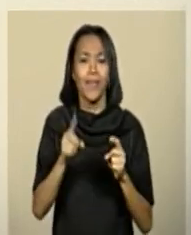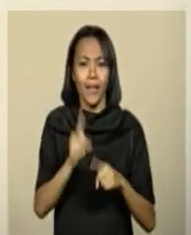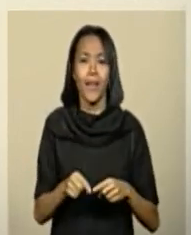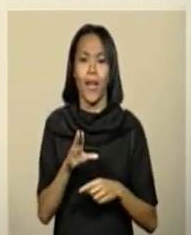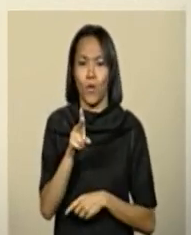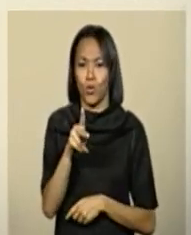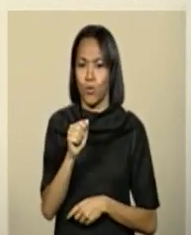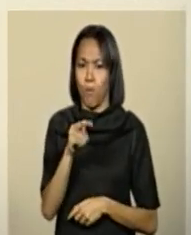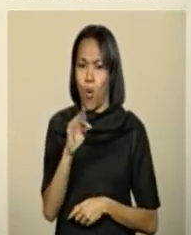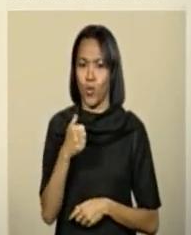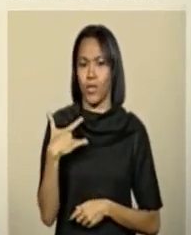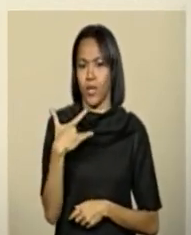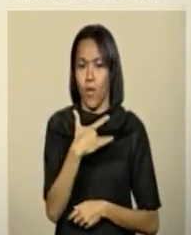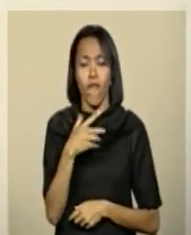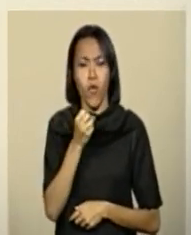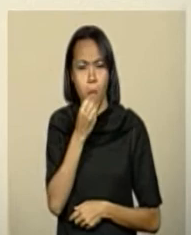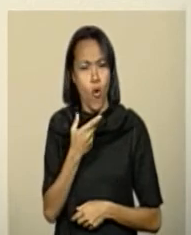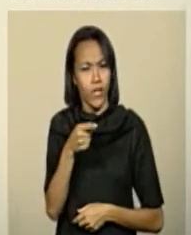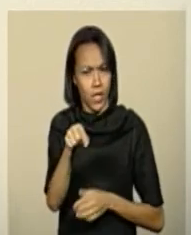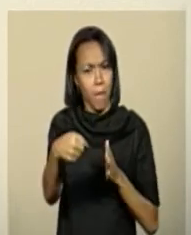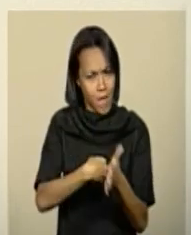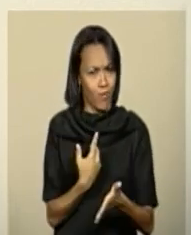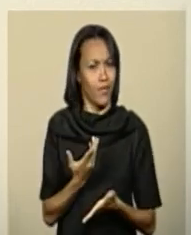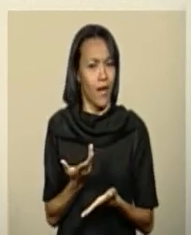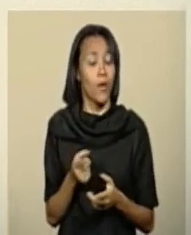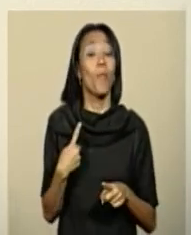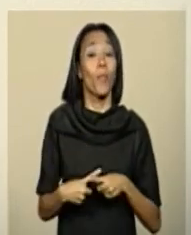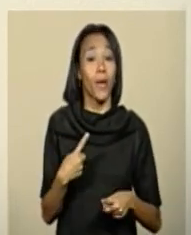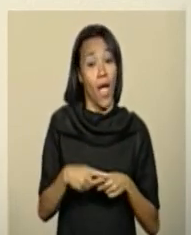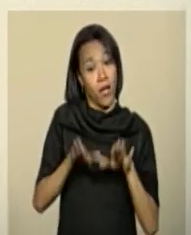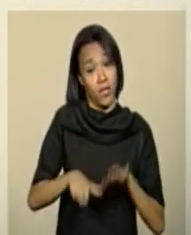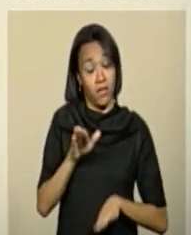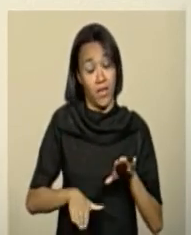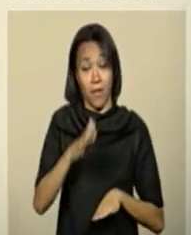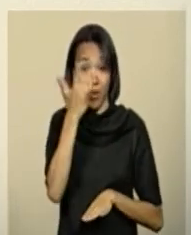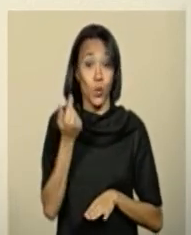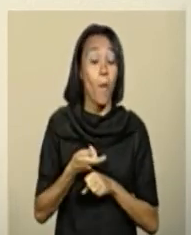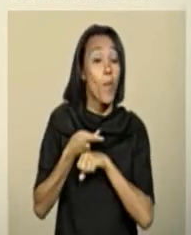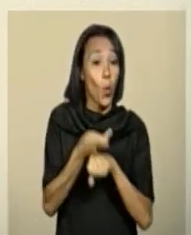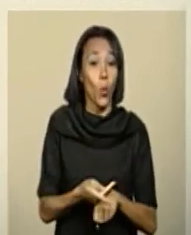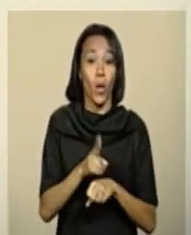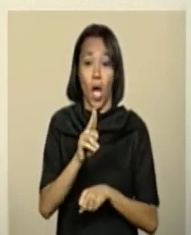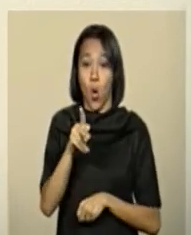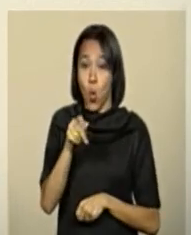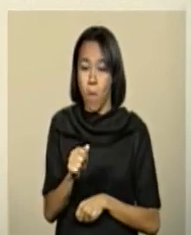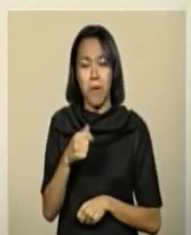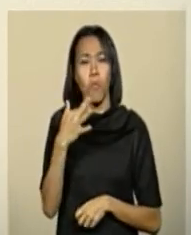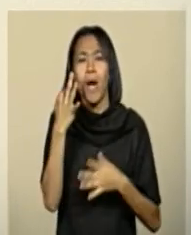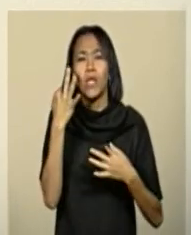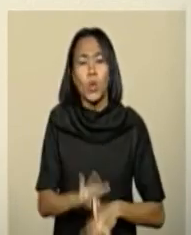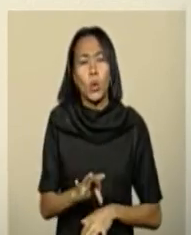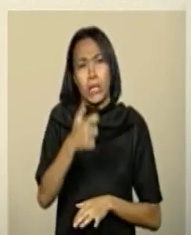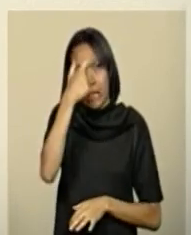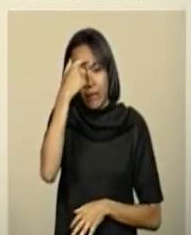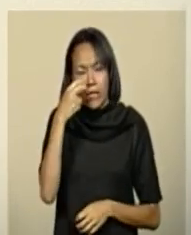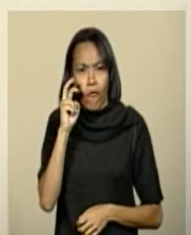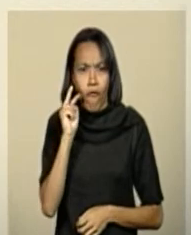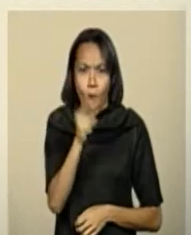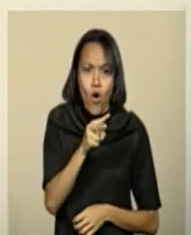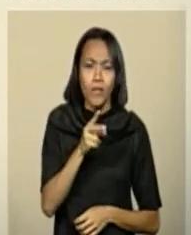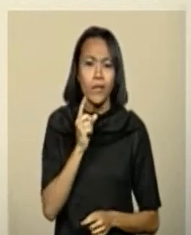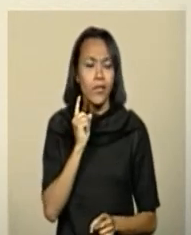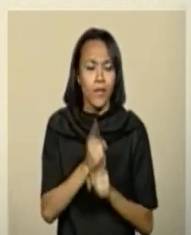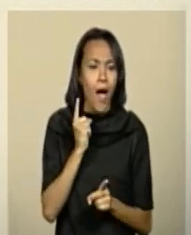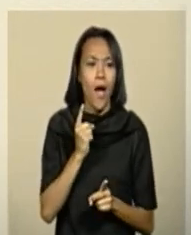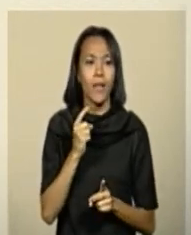de saúde. Foi bom você ter perguntado isso, porque às vezes a pessoa procura a UPA com uma dor de cabeça forte e descobre que